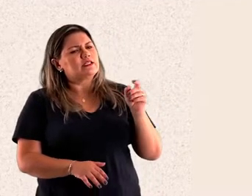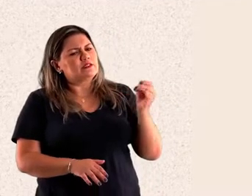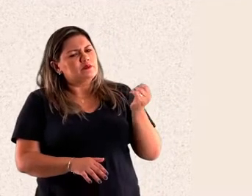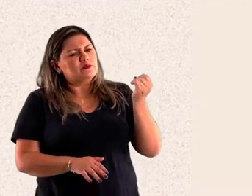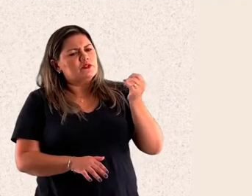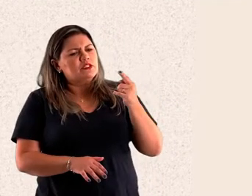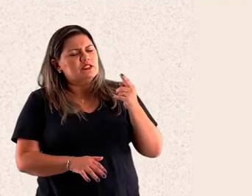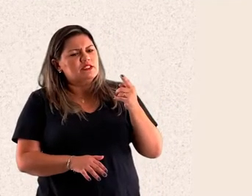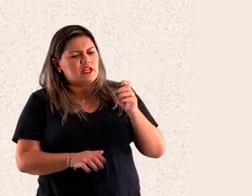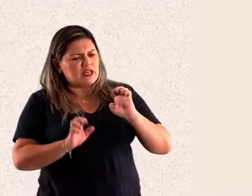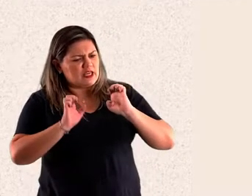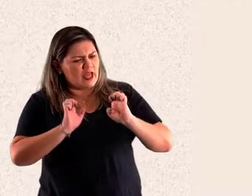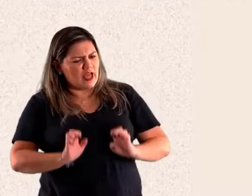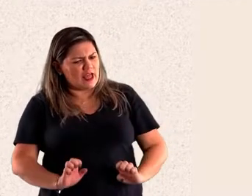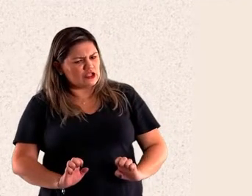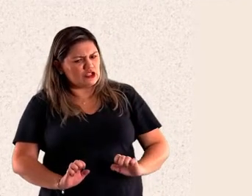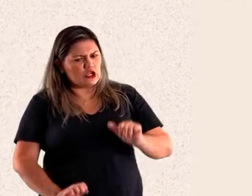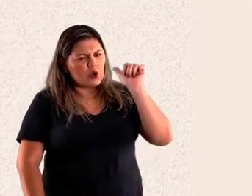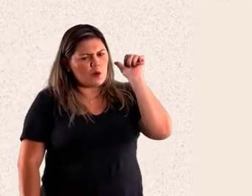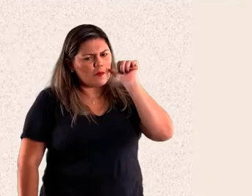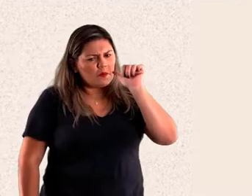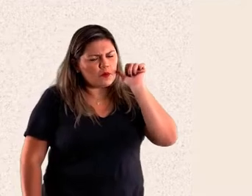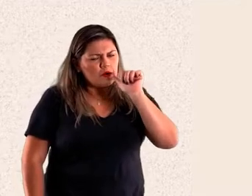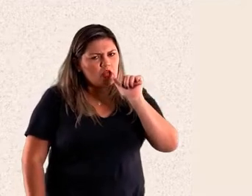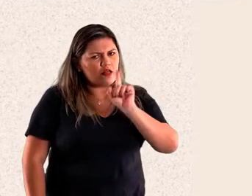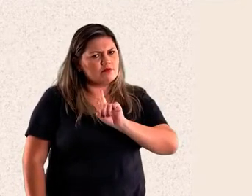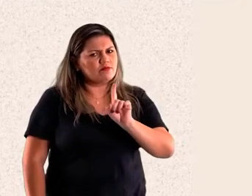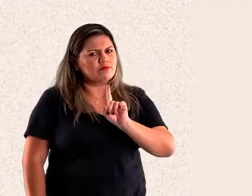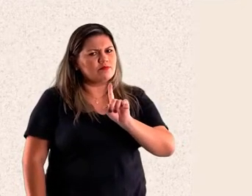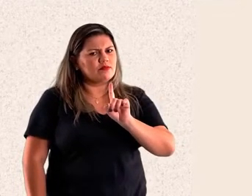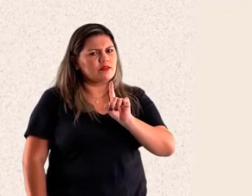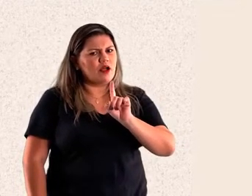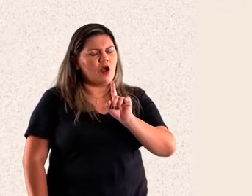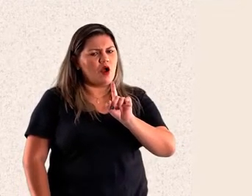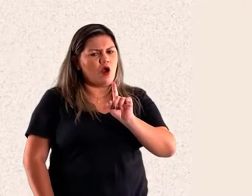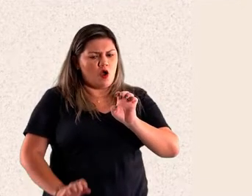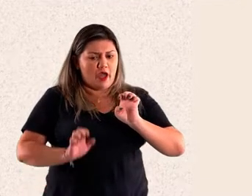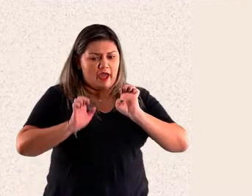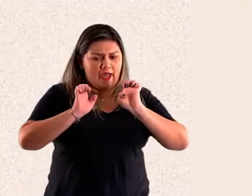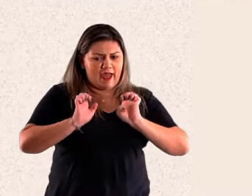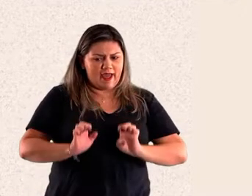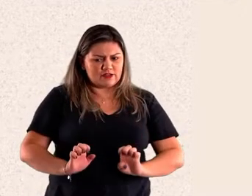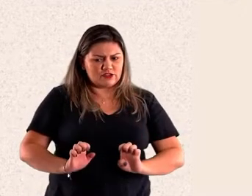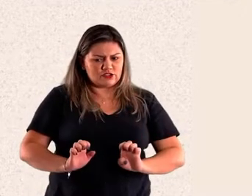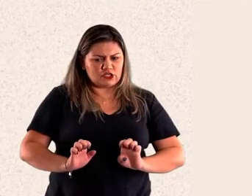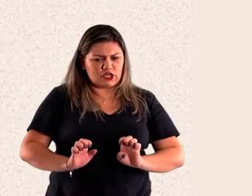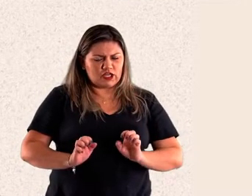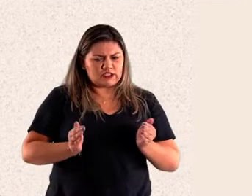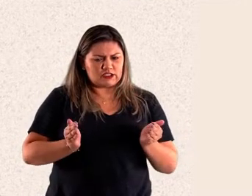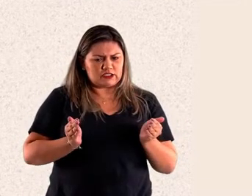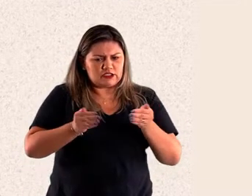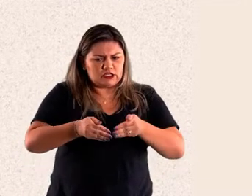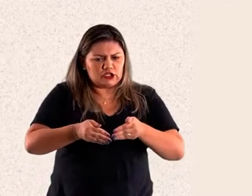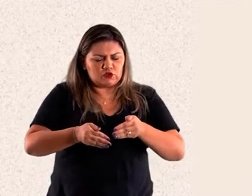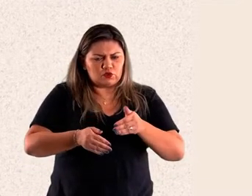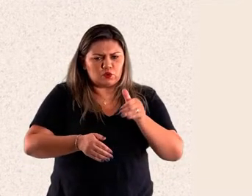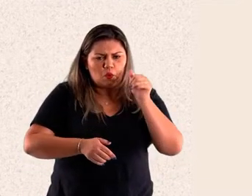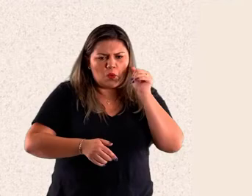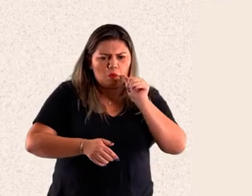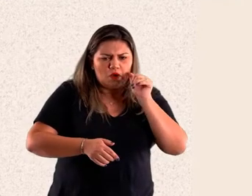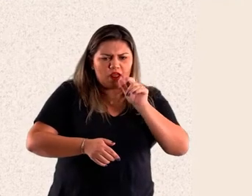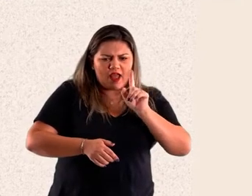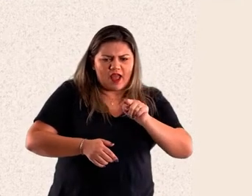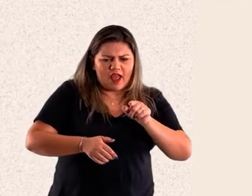ética feminina e não a ética da mulher mas a ética do feminino é uma ética centrada